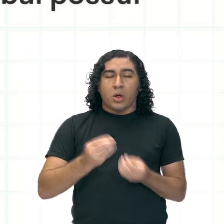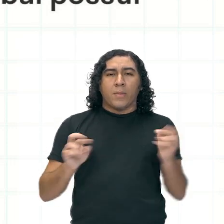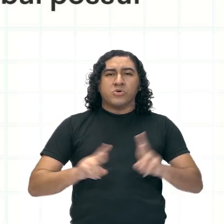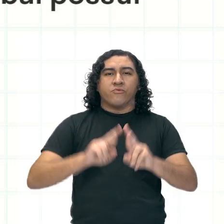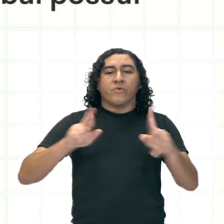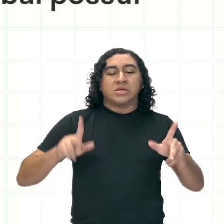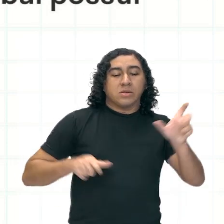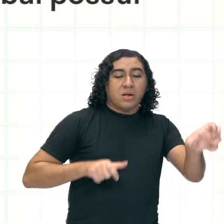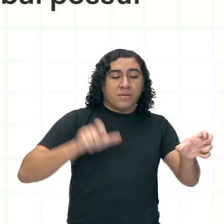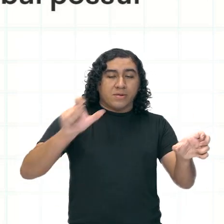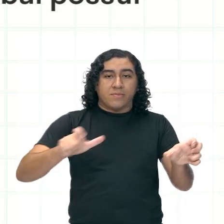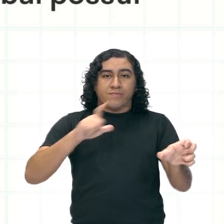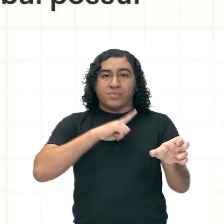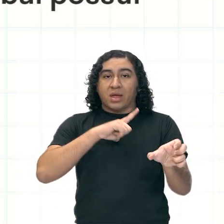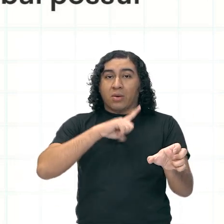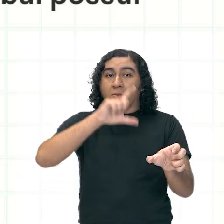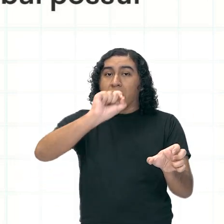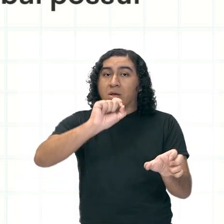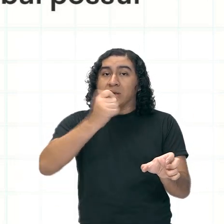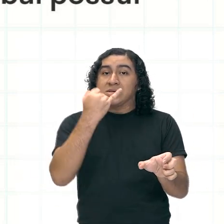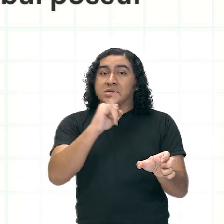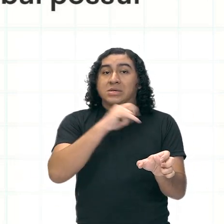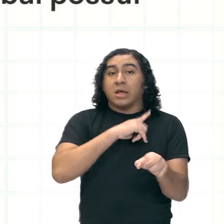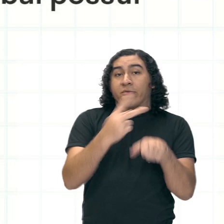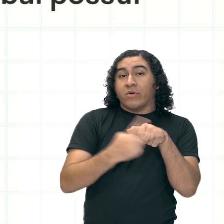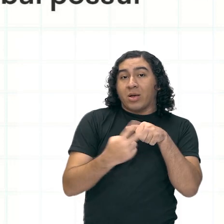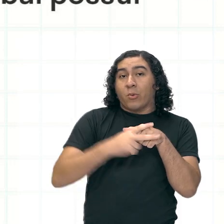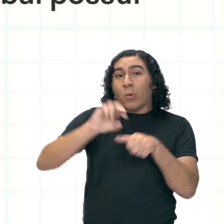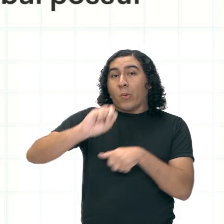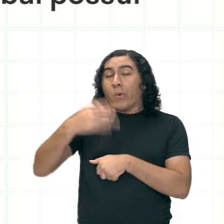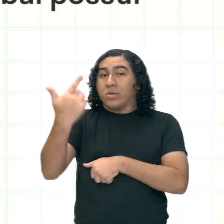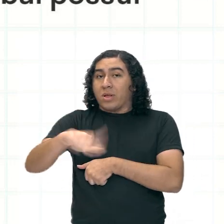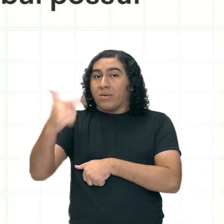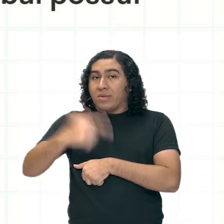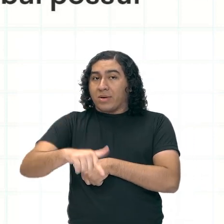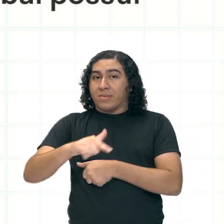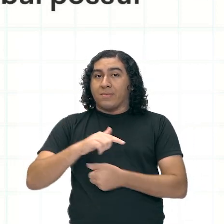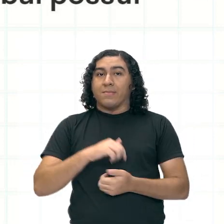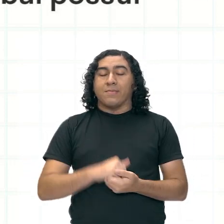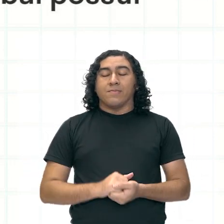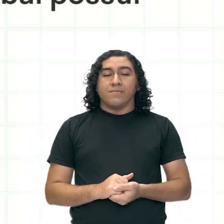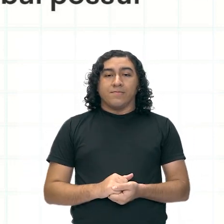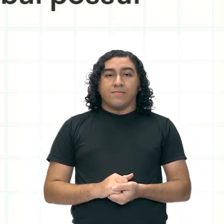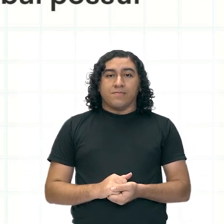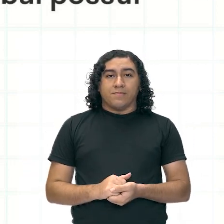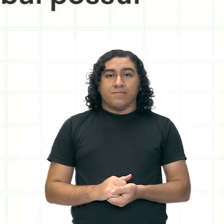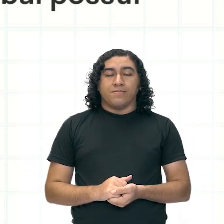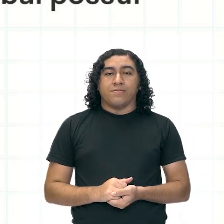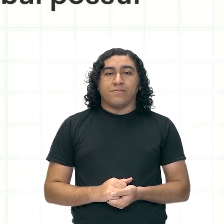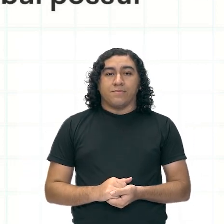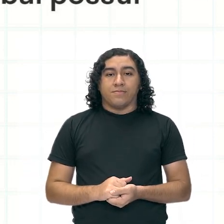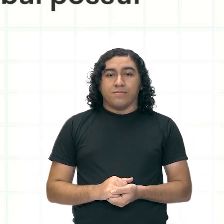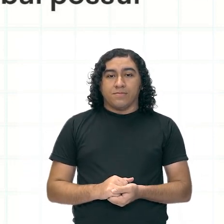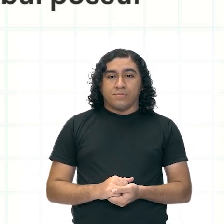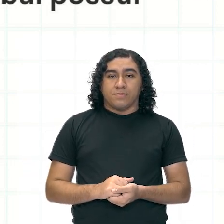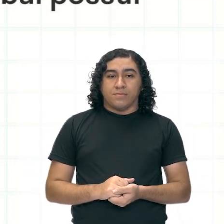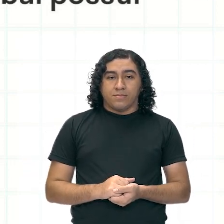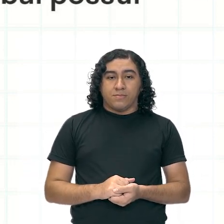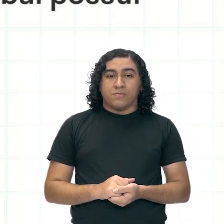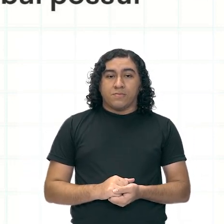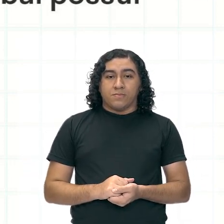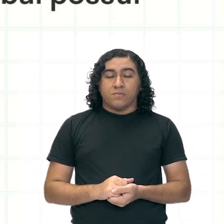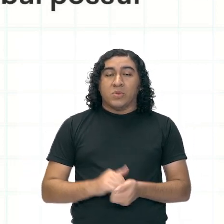2 termos está na presença ou ausência de verbo. Desse modo, sintagma nominal, olha